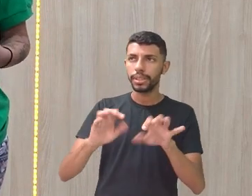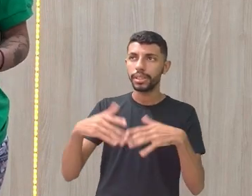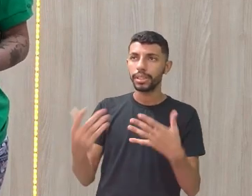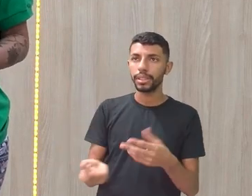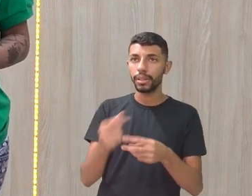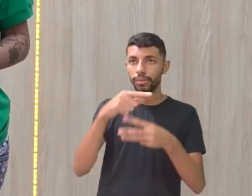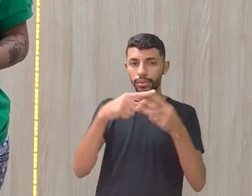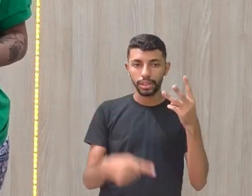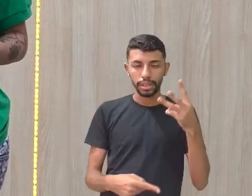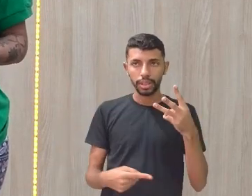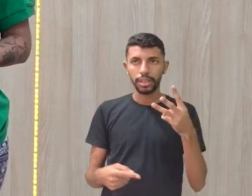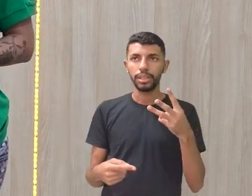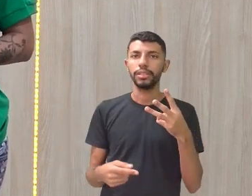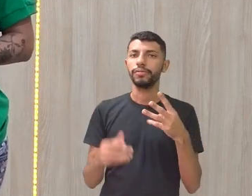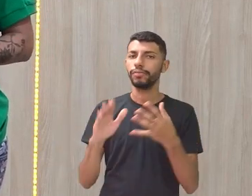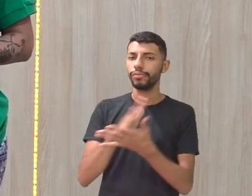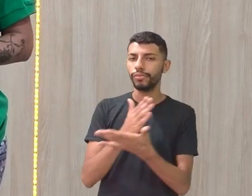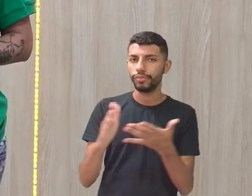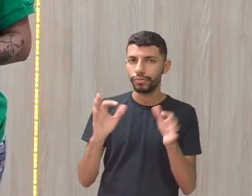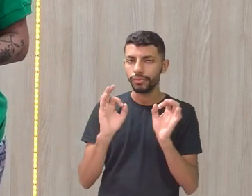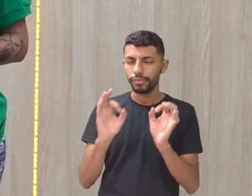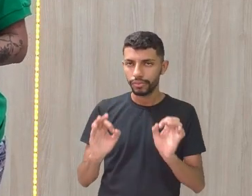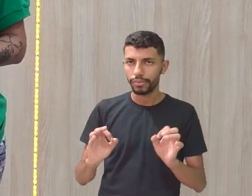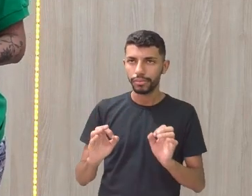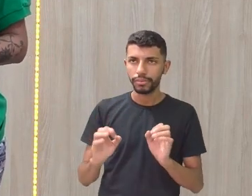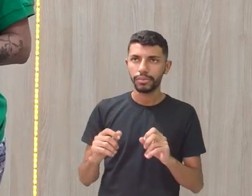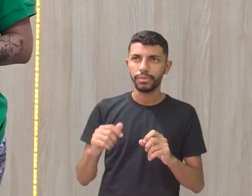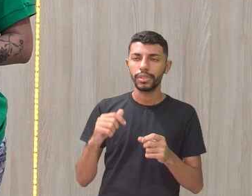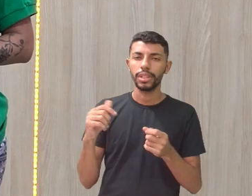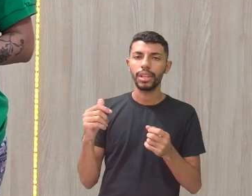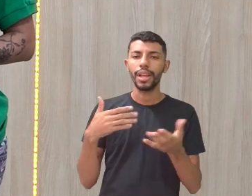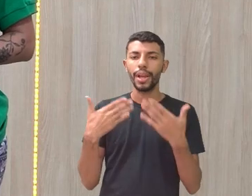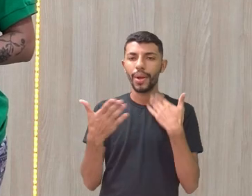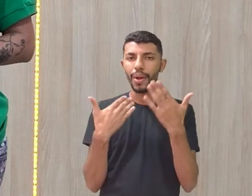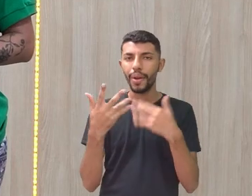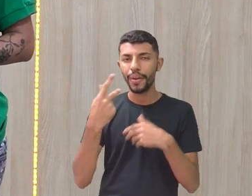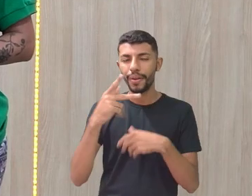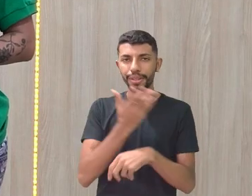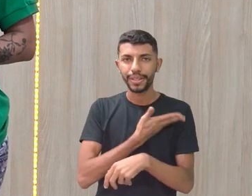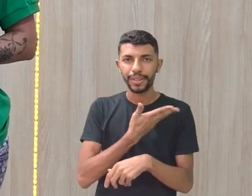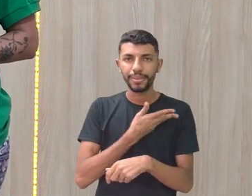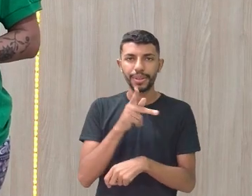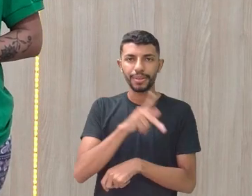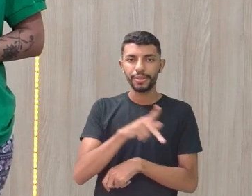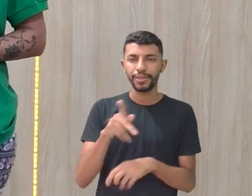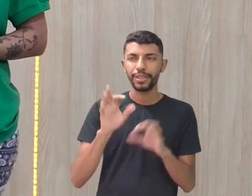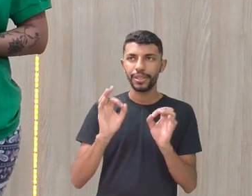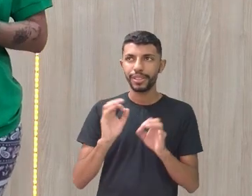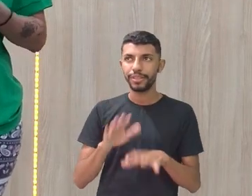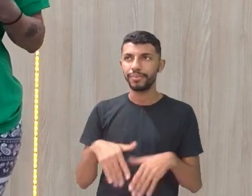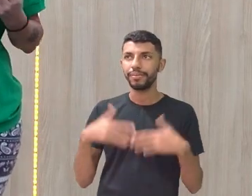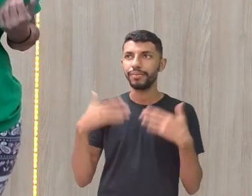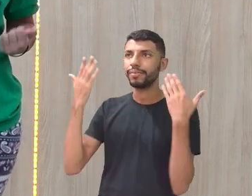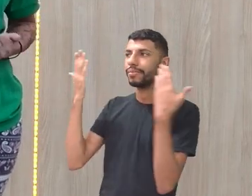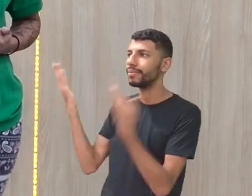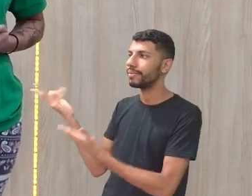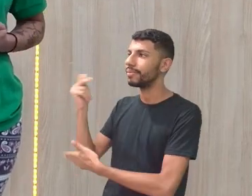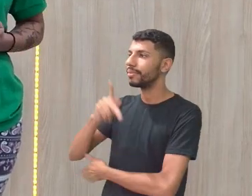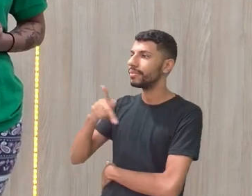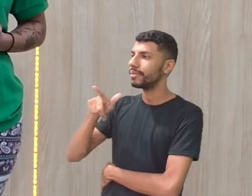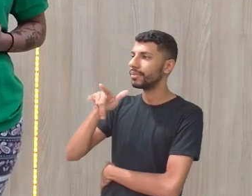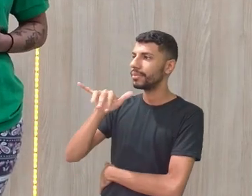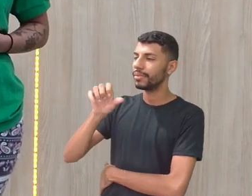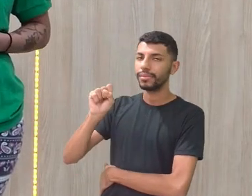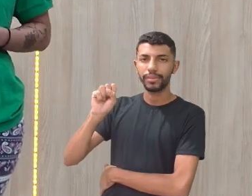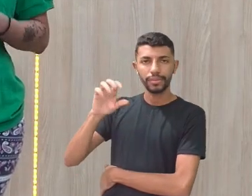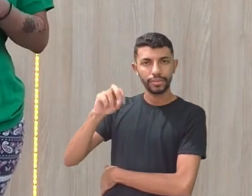aí alguns desses recursos renováveis e dialogue aí com seus colegas e professores. Bom, vou passar a palavra agora para o